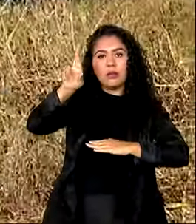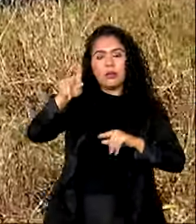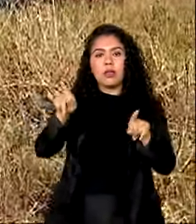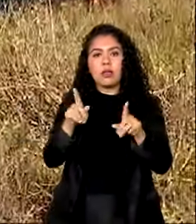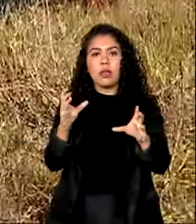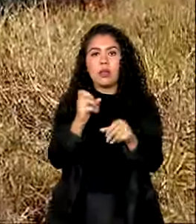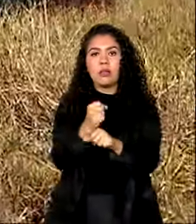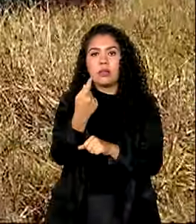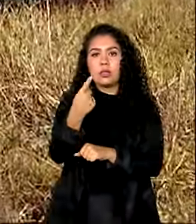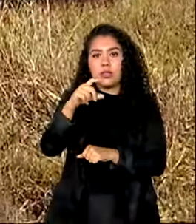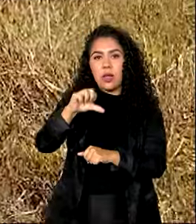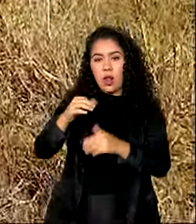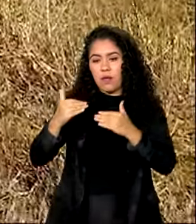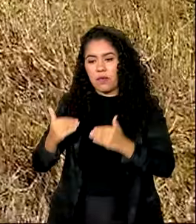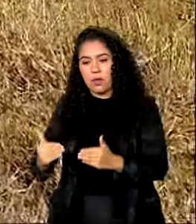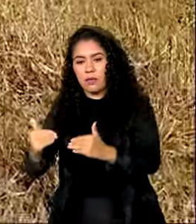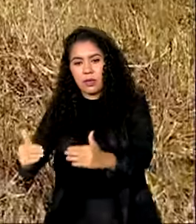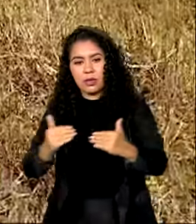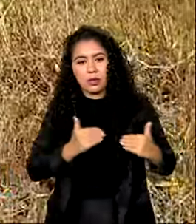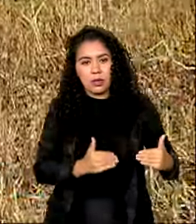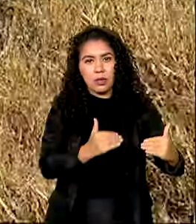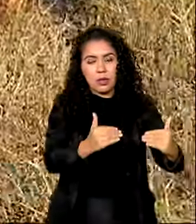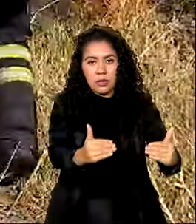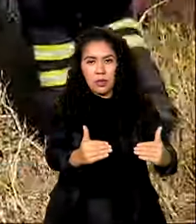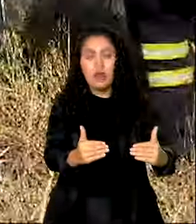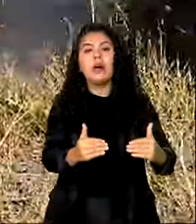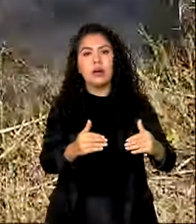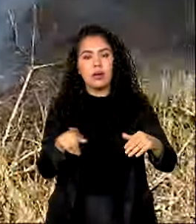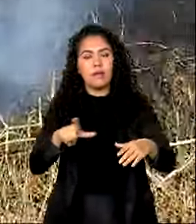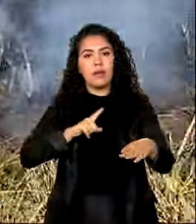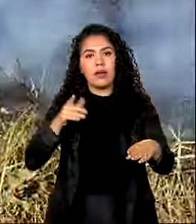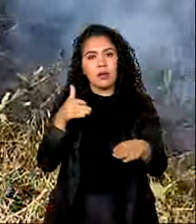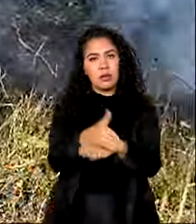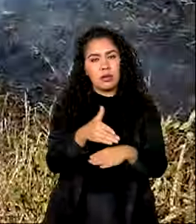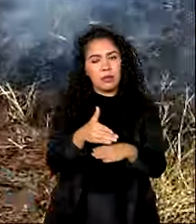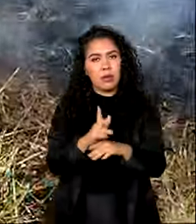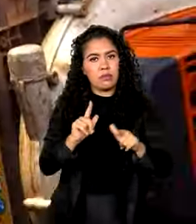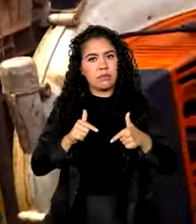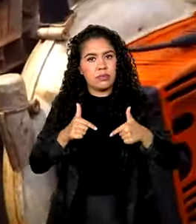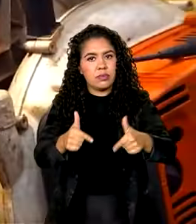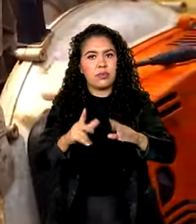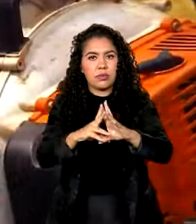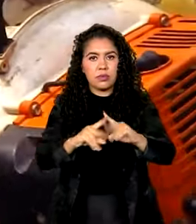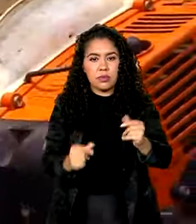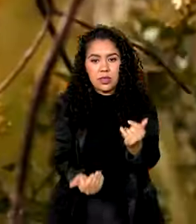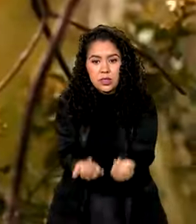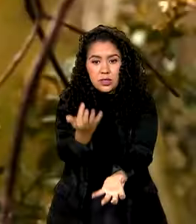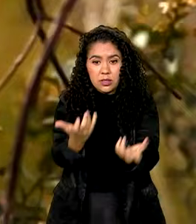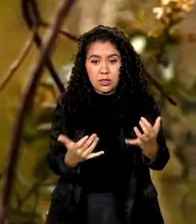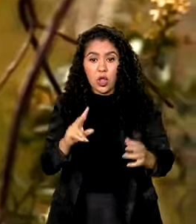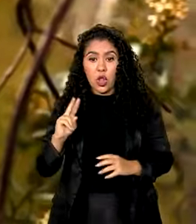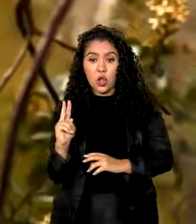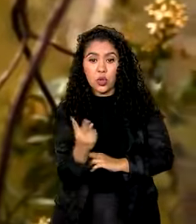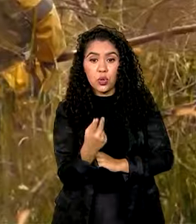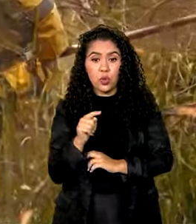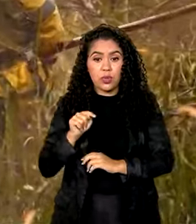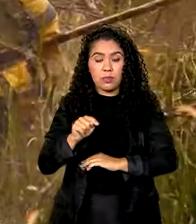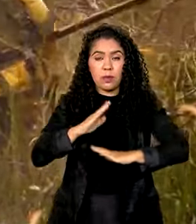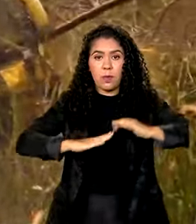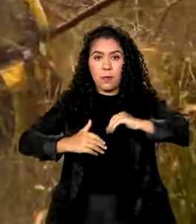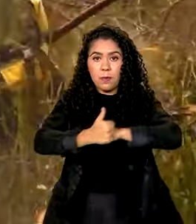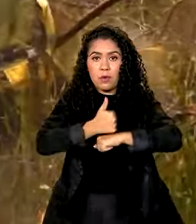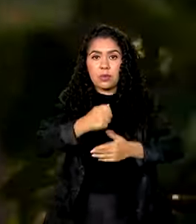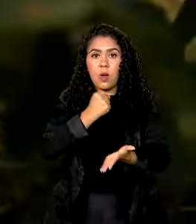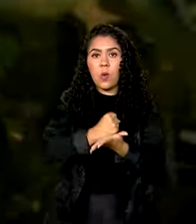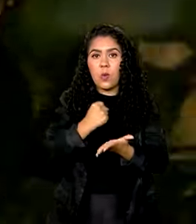19 ministérios. Todos vão participar das ações de combate aos incêndios. 2 mil brigadistas já foram